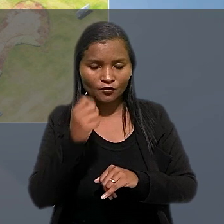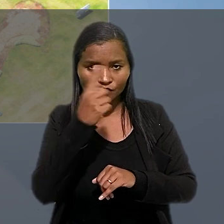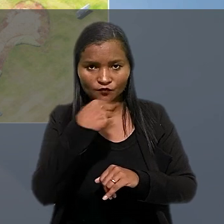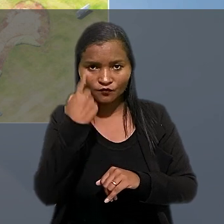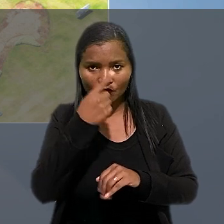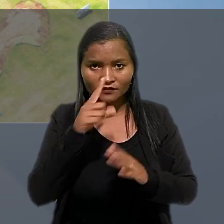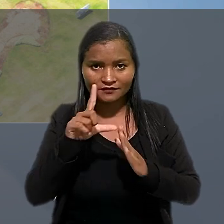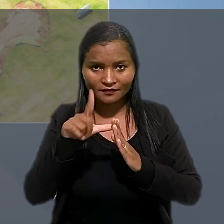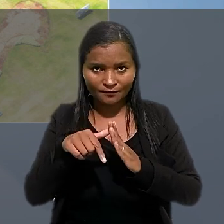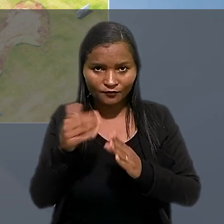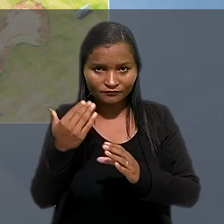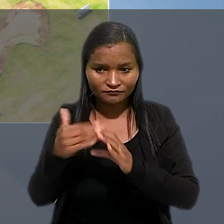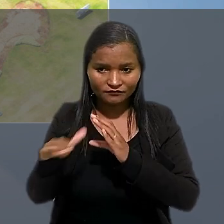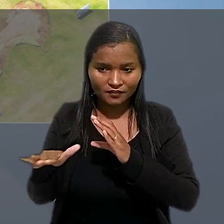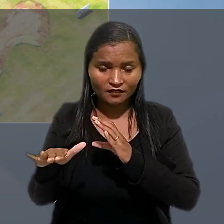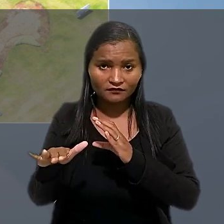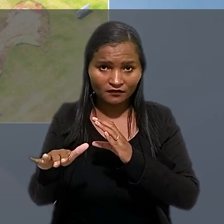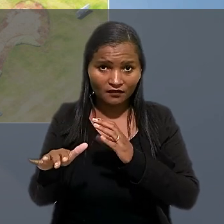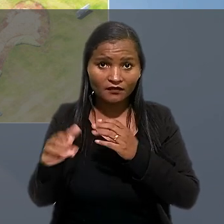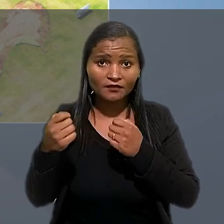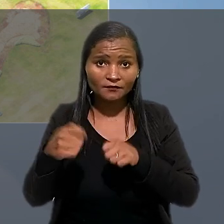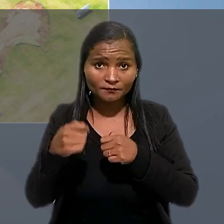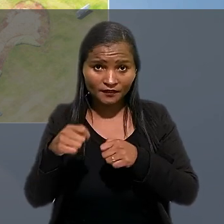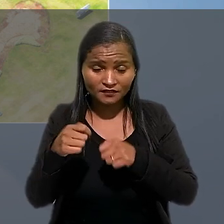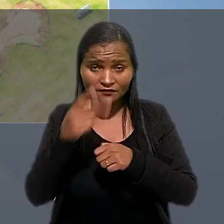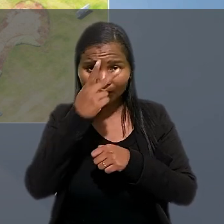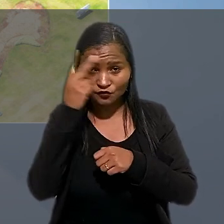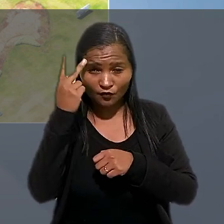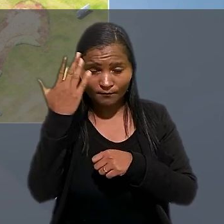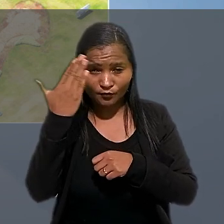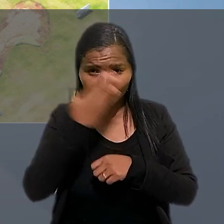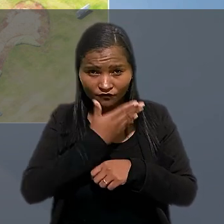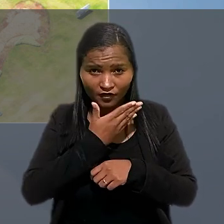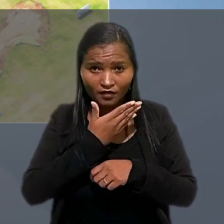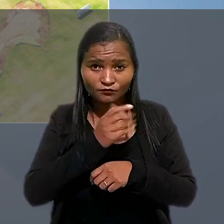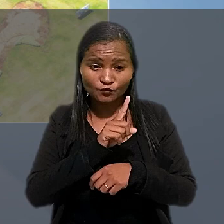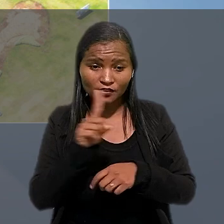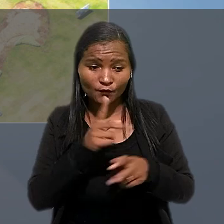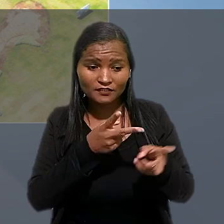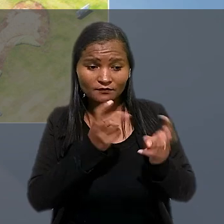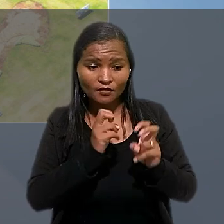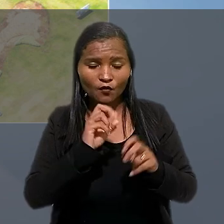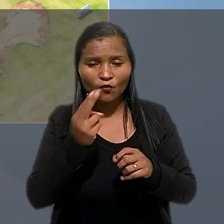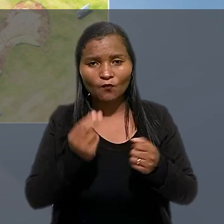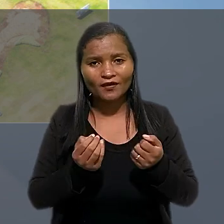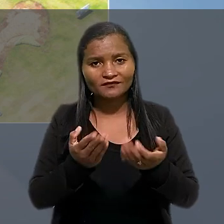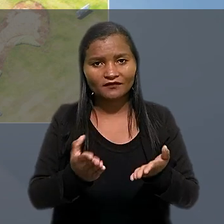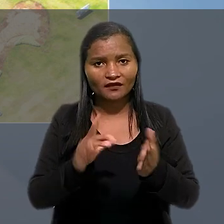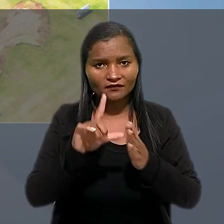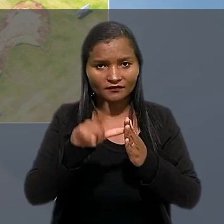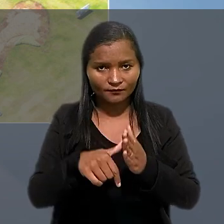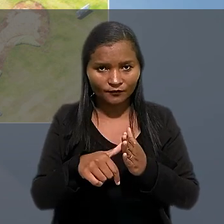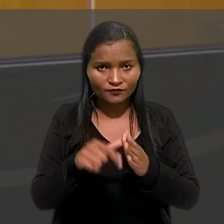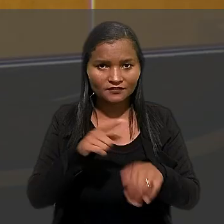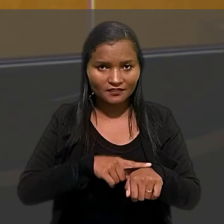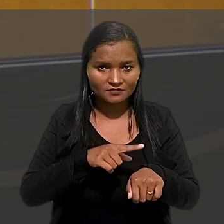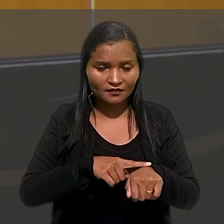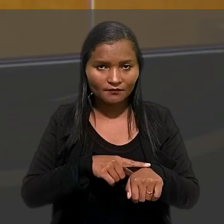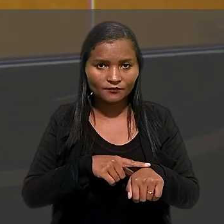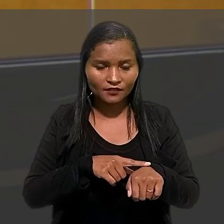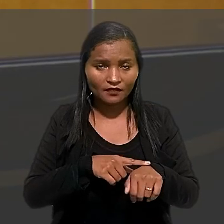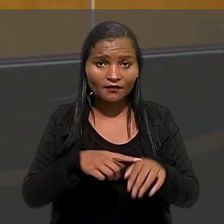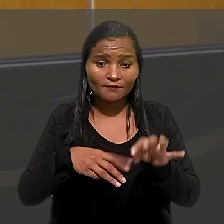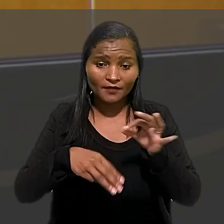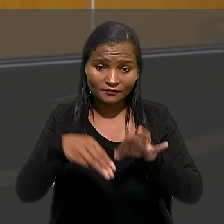horas depois da postagem, e cabe ao destinatário comprovar o não recebimento ou a entrega após esse prazo.